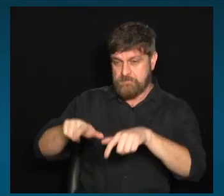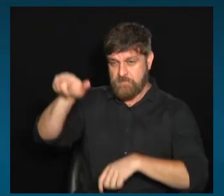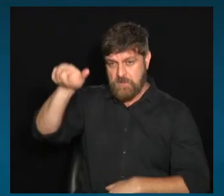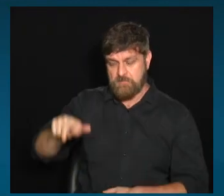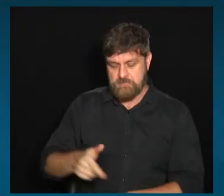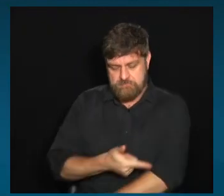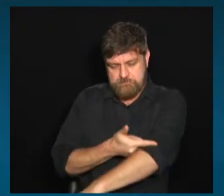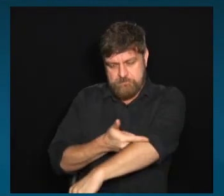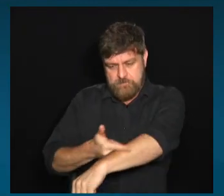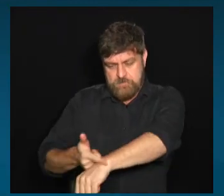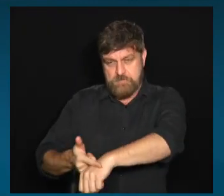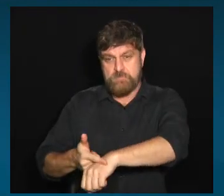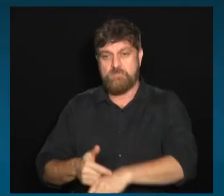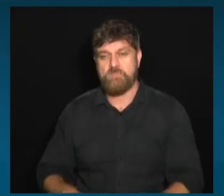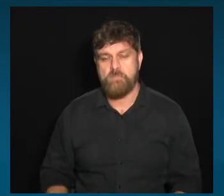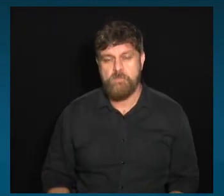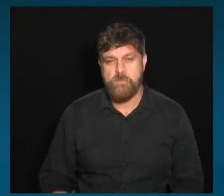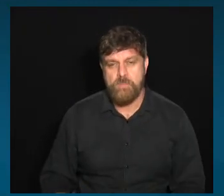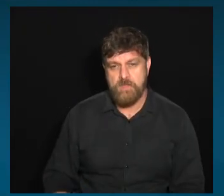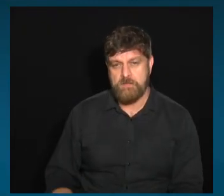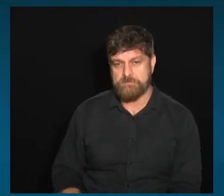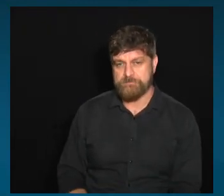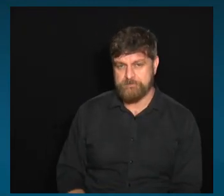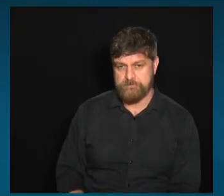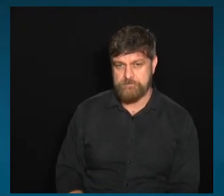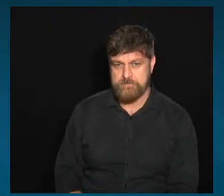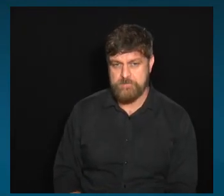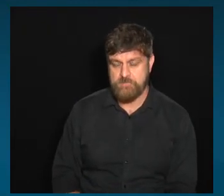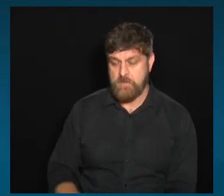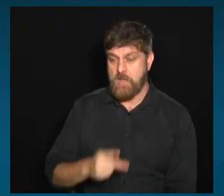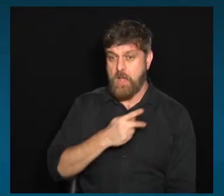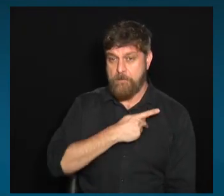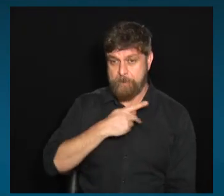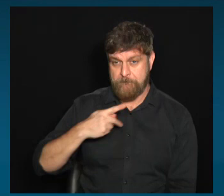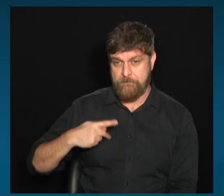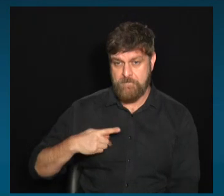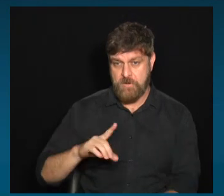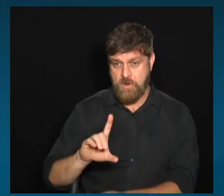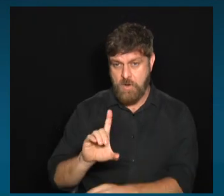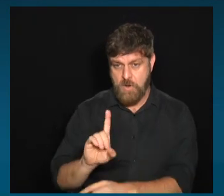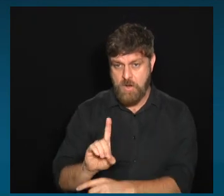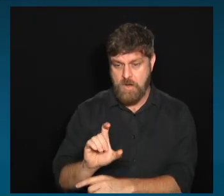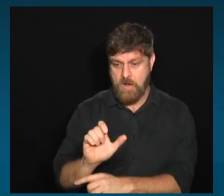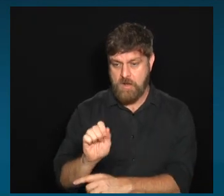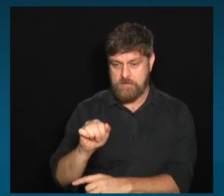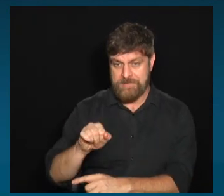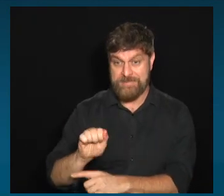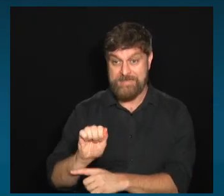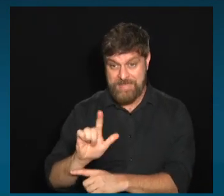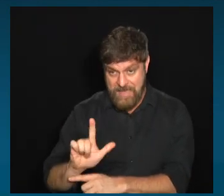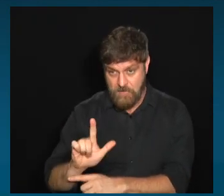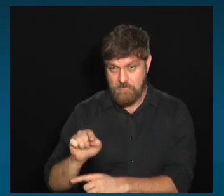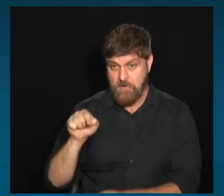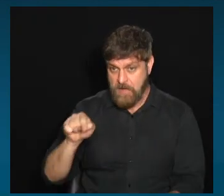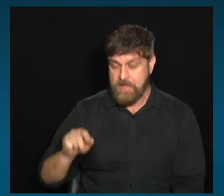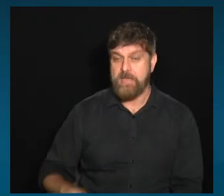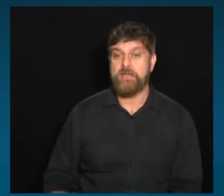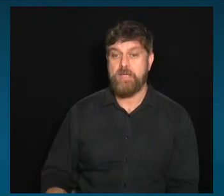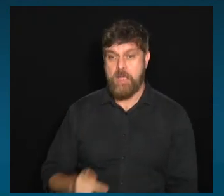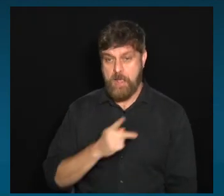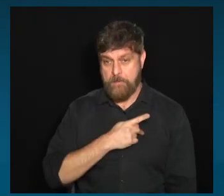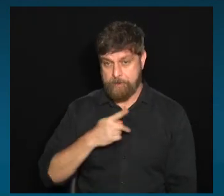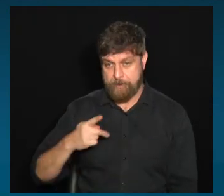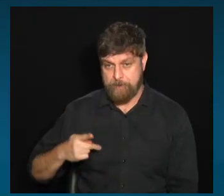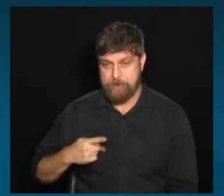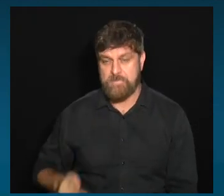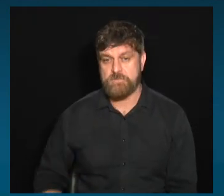honra pastor João Batista Martins de Sá ao pastor Daniel Cesarino. O homenageado é pastor da Igreja